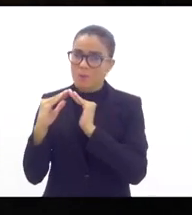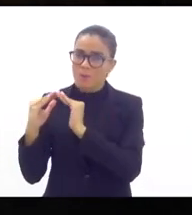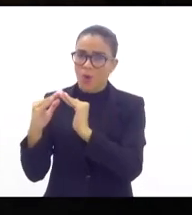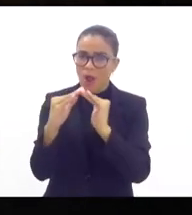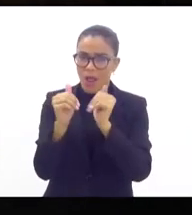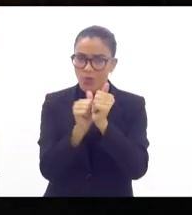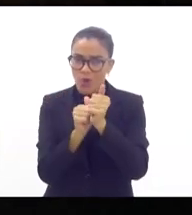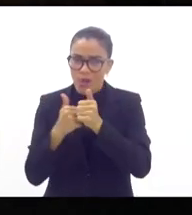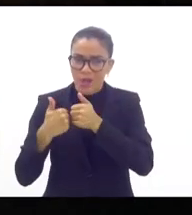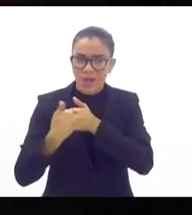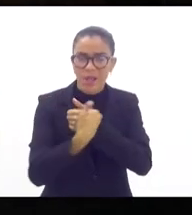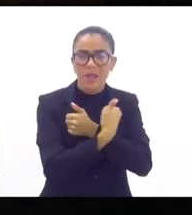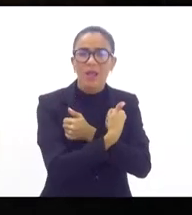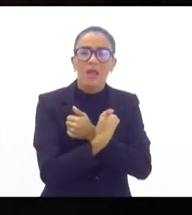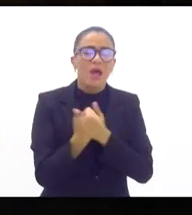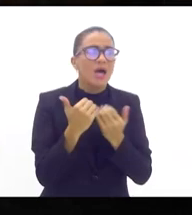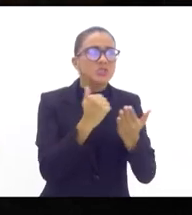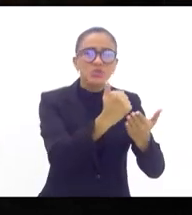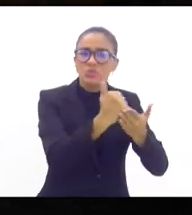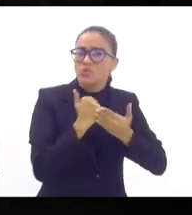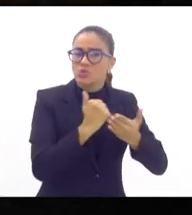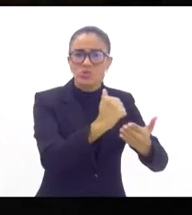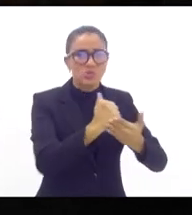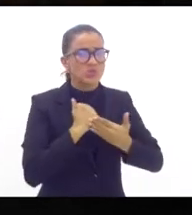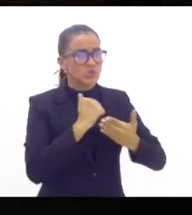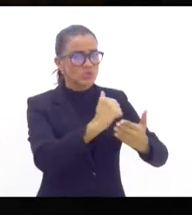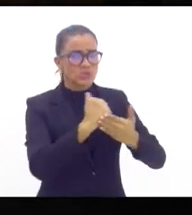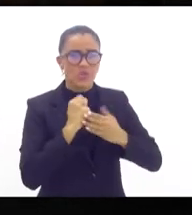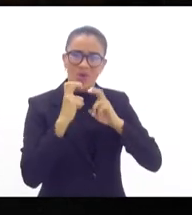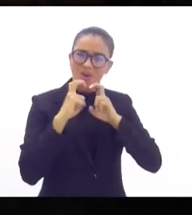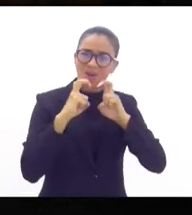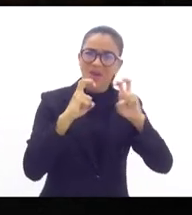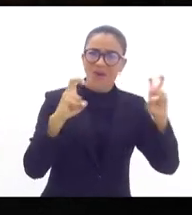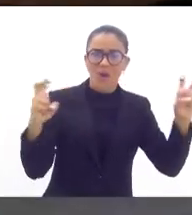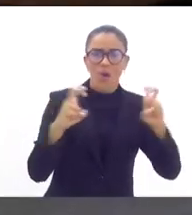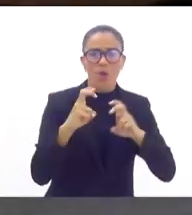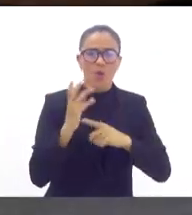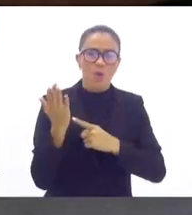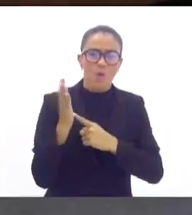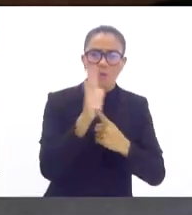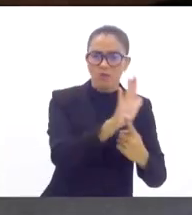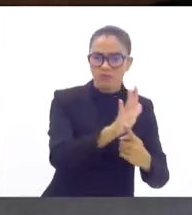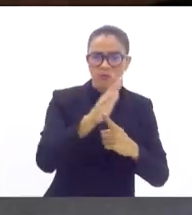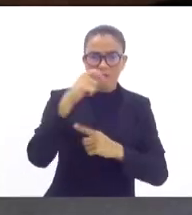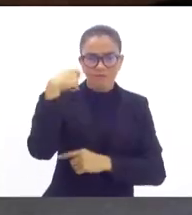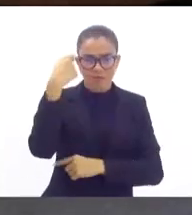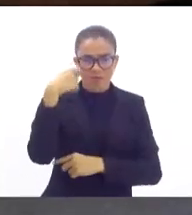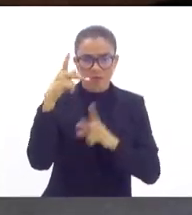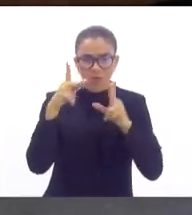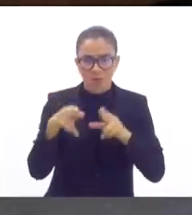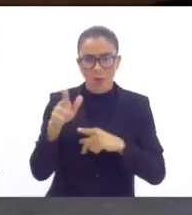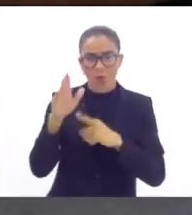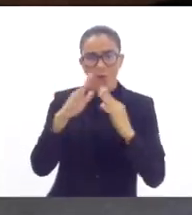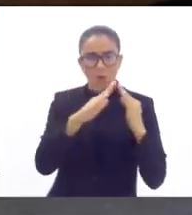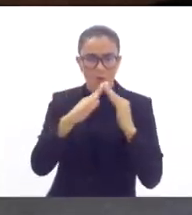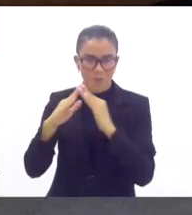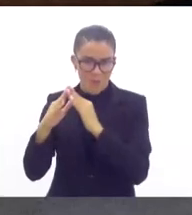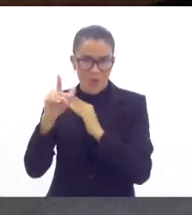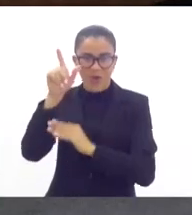pedindo socorro levei vídeos como esse morador apresentou